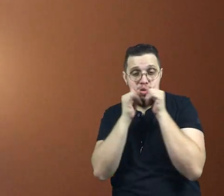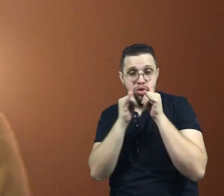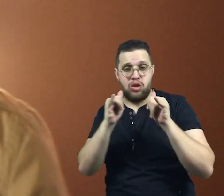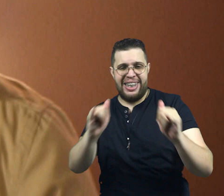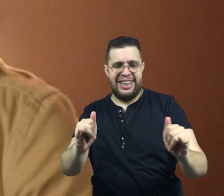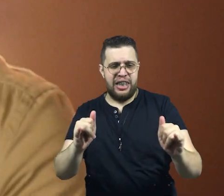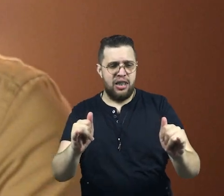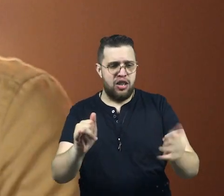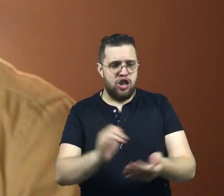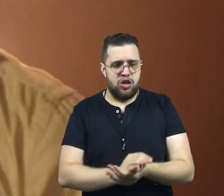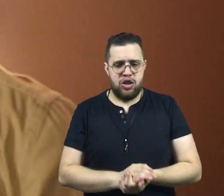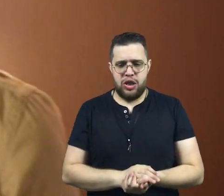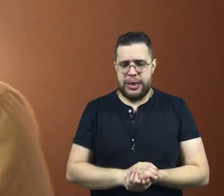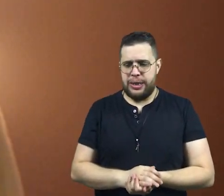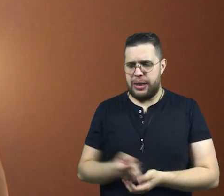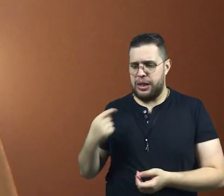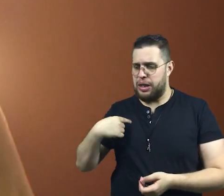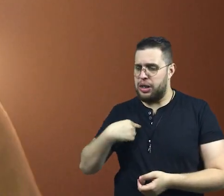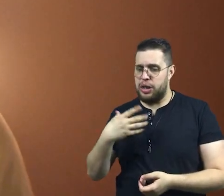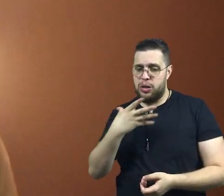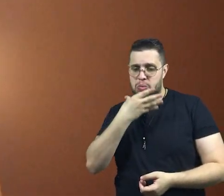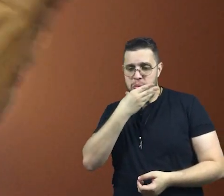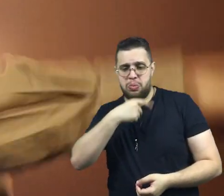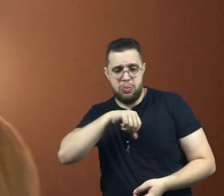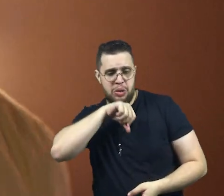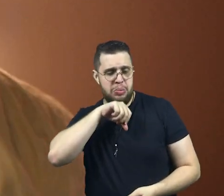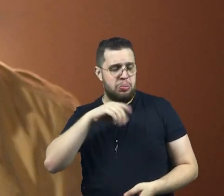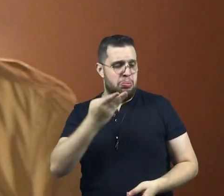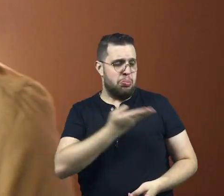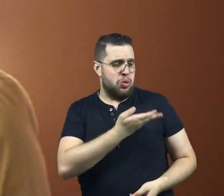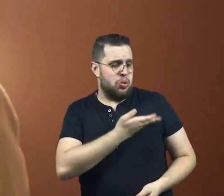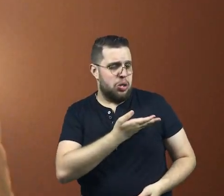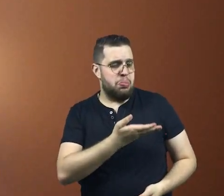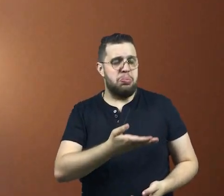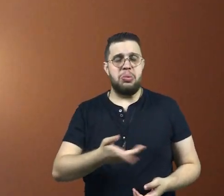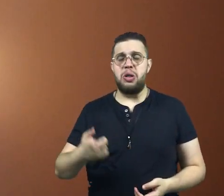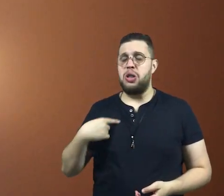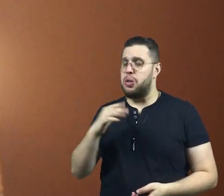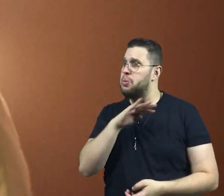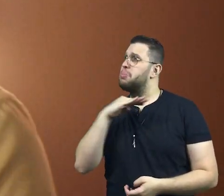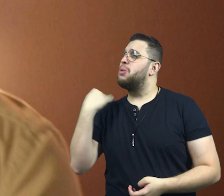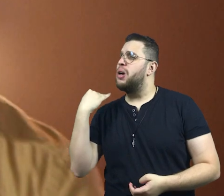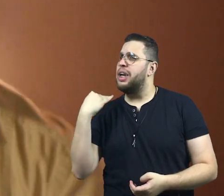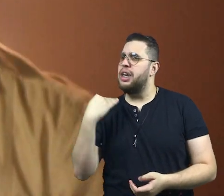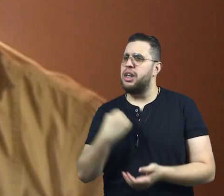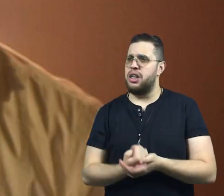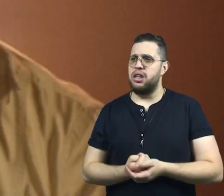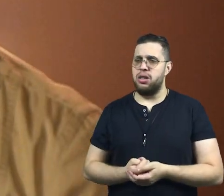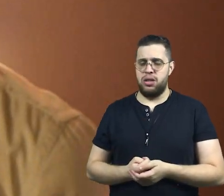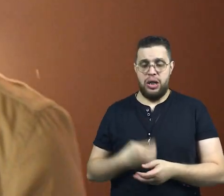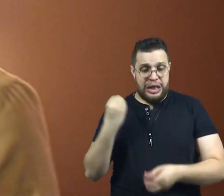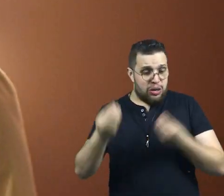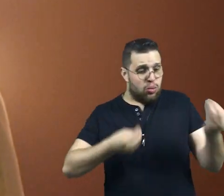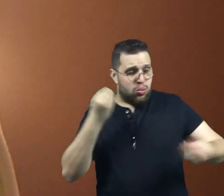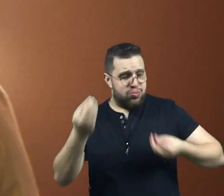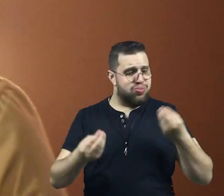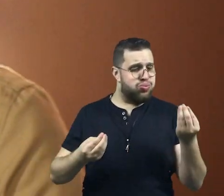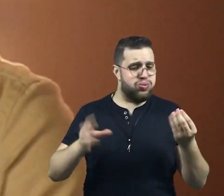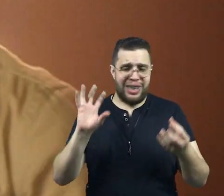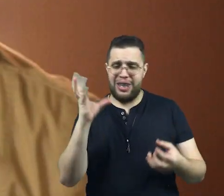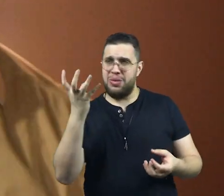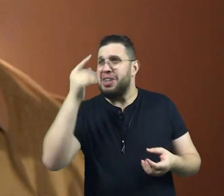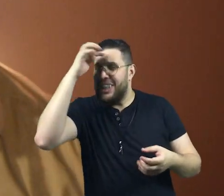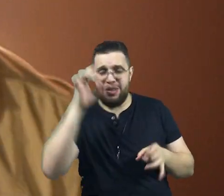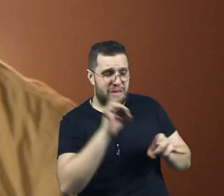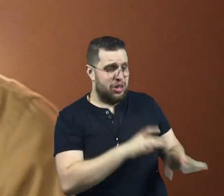um parente de um irmão faleceu, e que você tem um outro parente que faleceu, e puxa, o que é isso? Deus está nos desprezando,